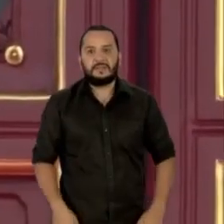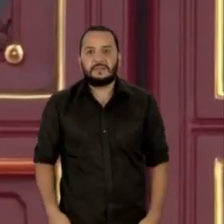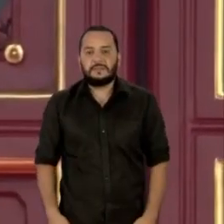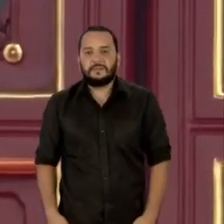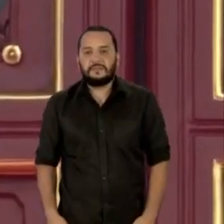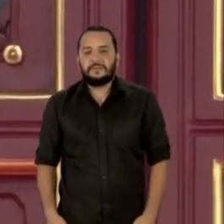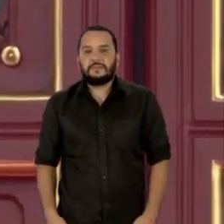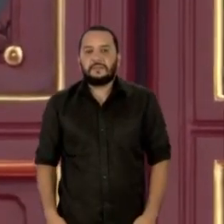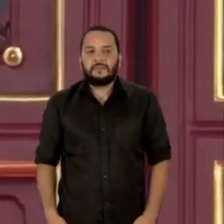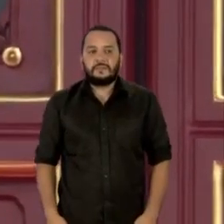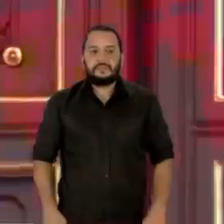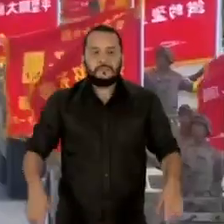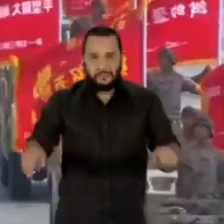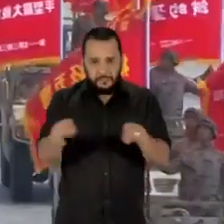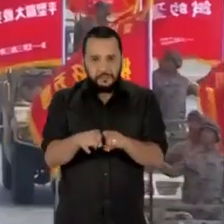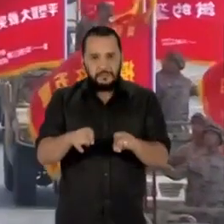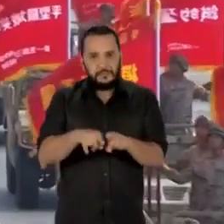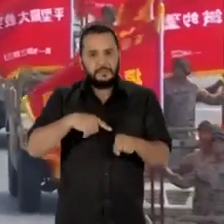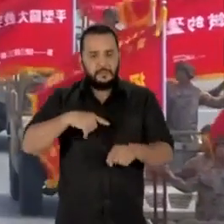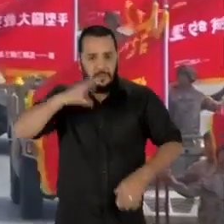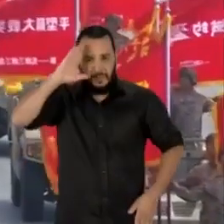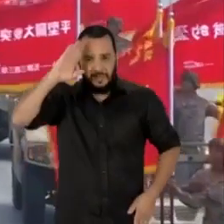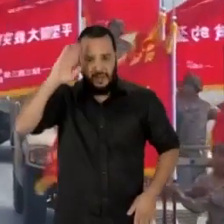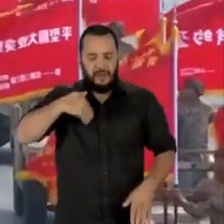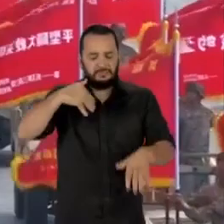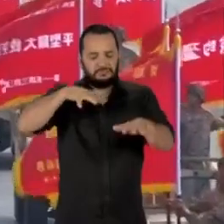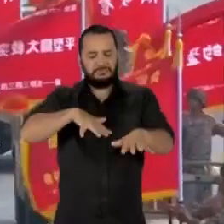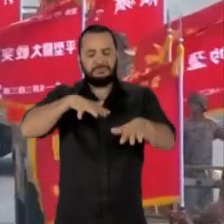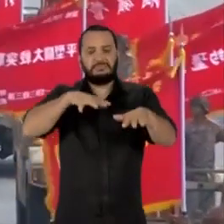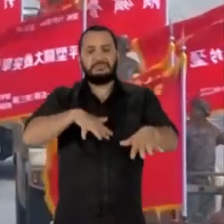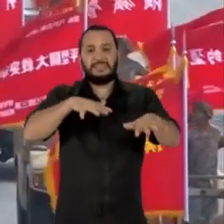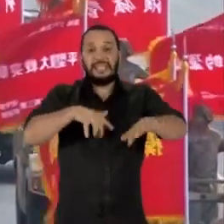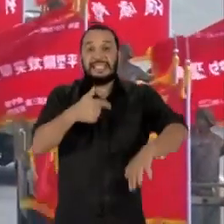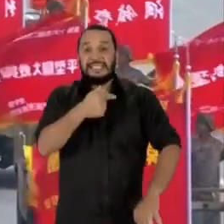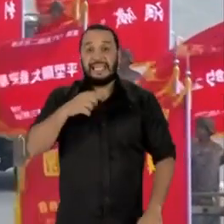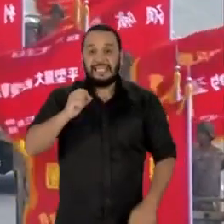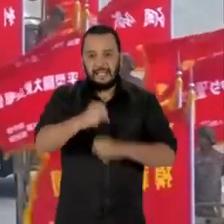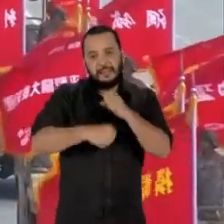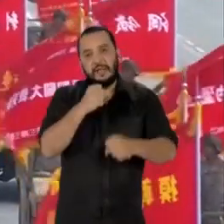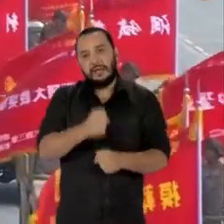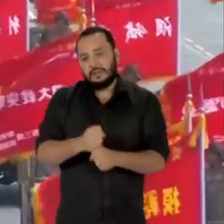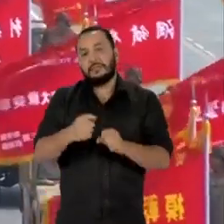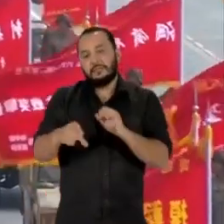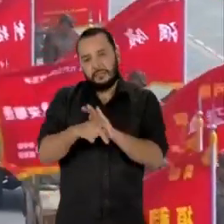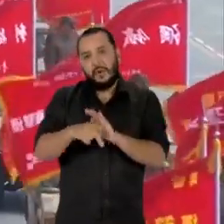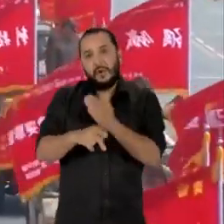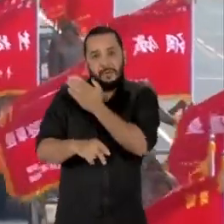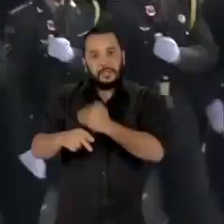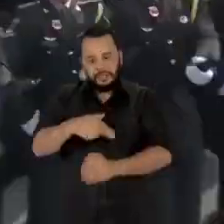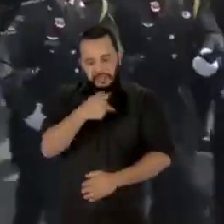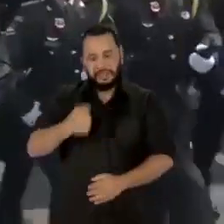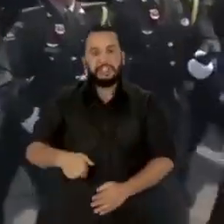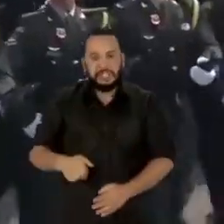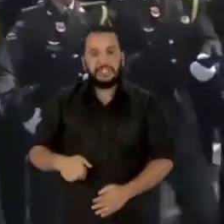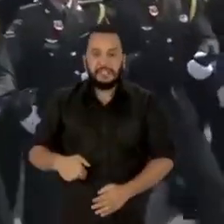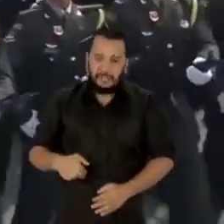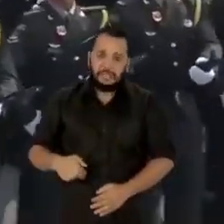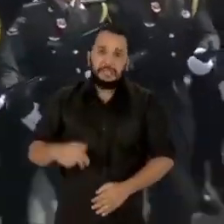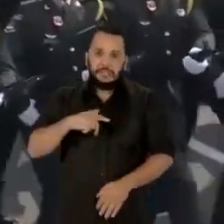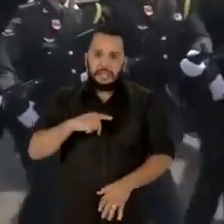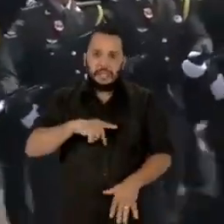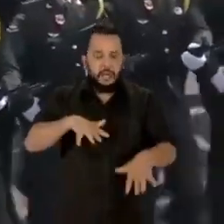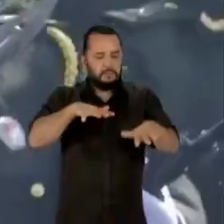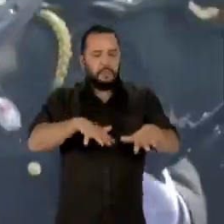um enorme desfile militar serviu de comemoração dos 70 anos da república popular da china além da